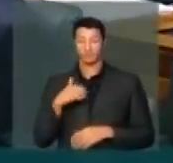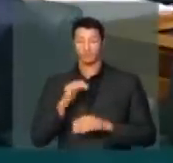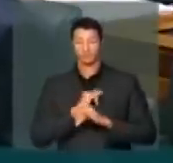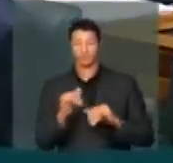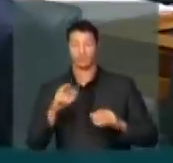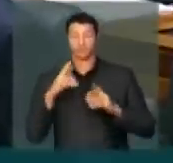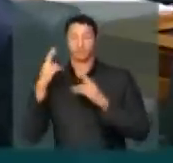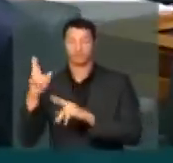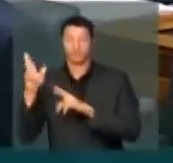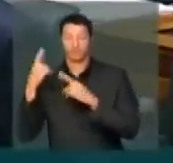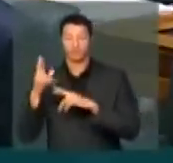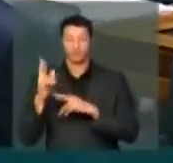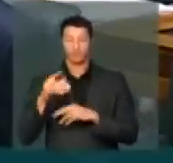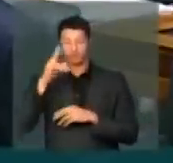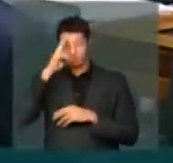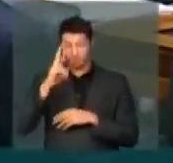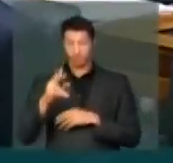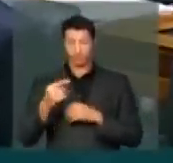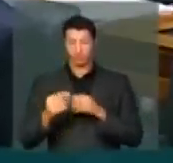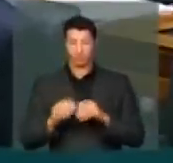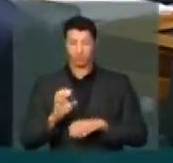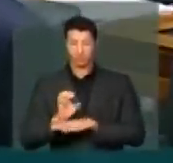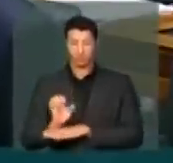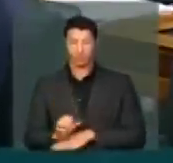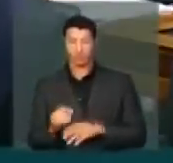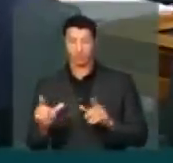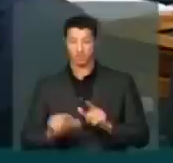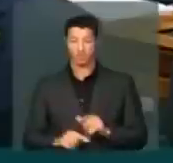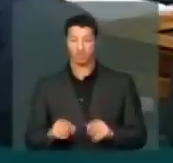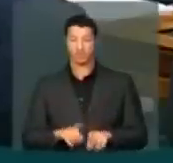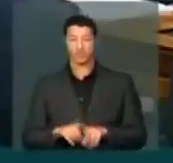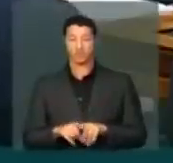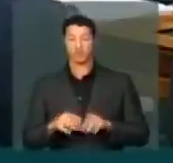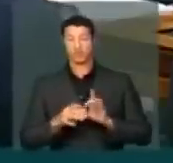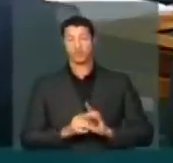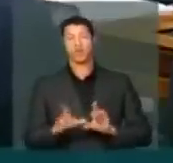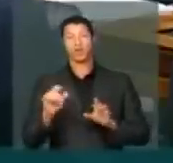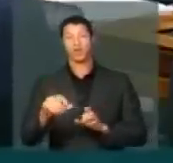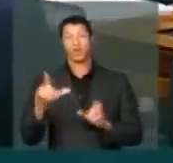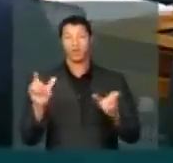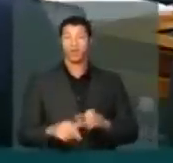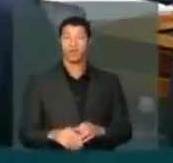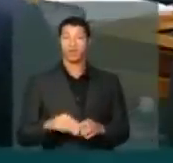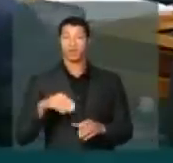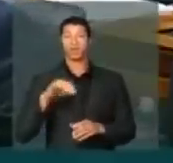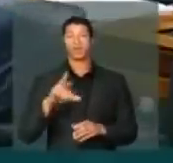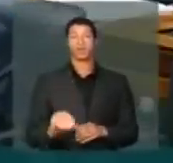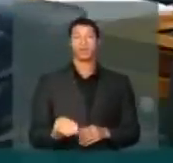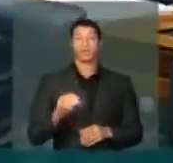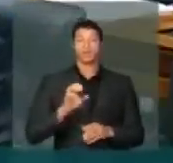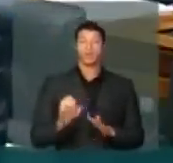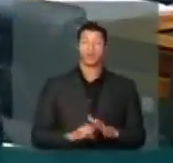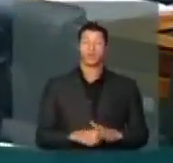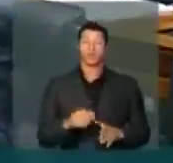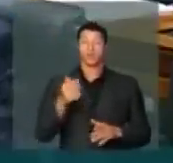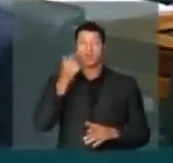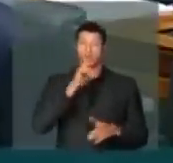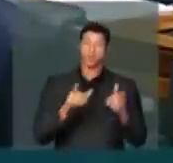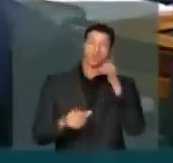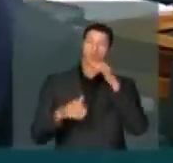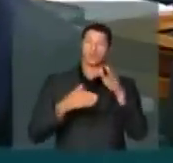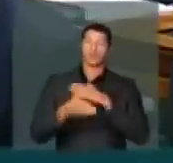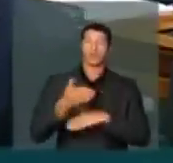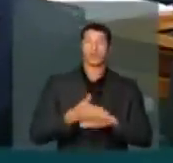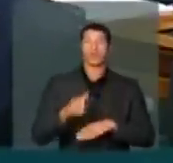que revolucionária do ponto de vista das pequenas e microempresas, ao permitir que pequena e microempresa pudesse ter acesso ao